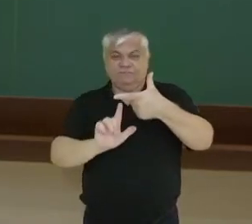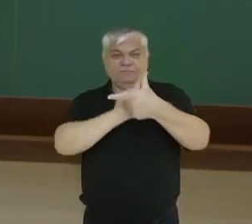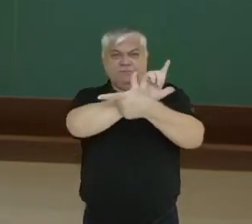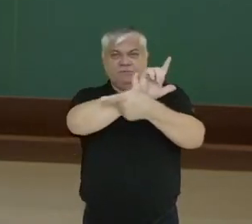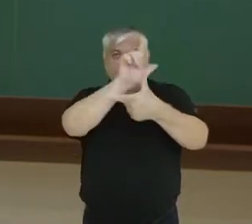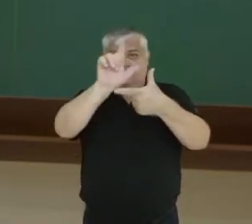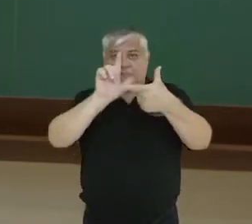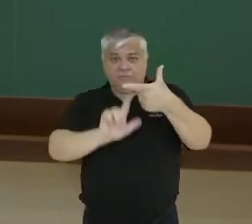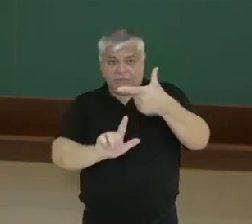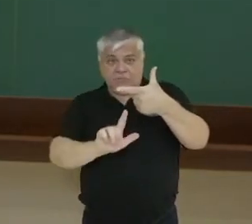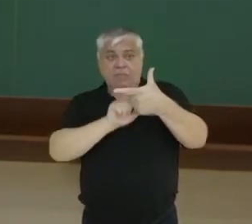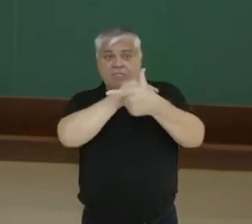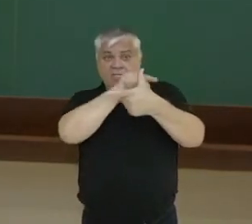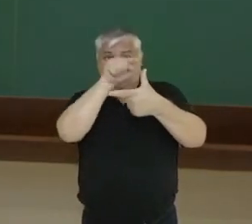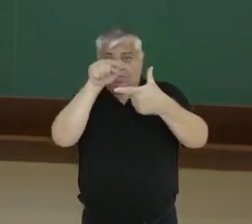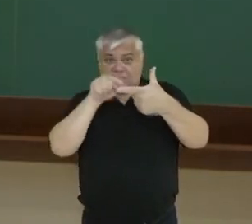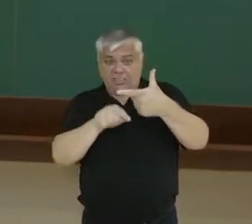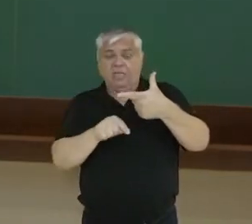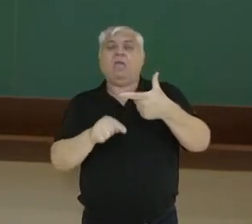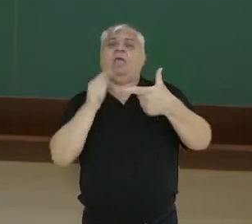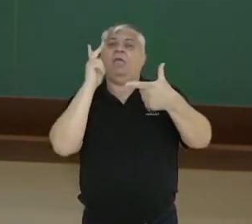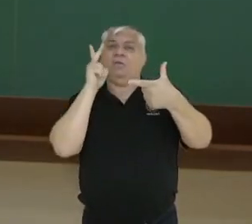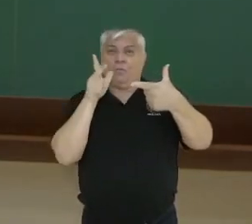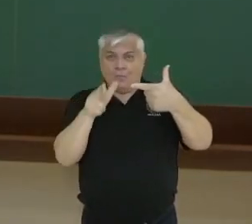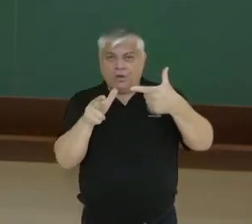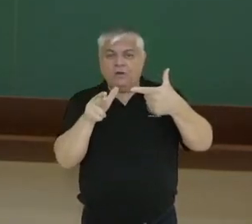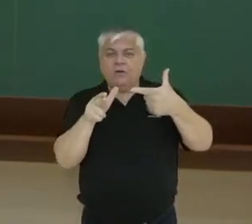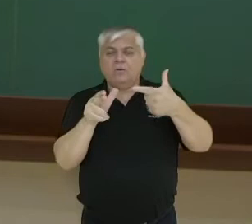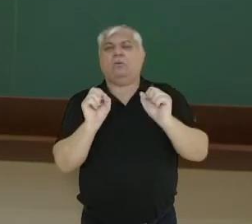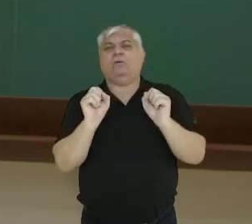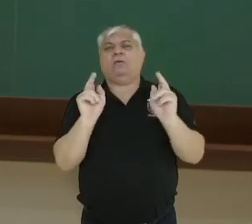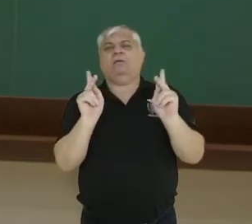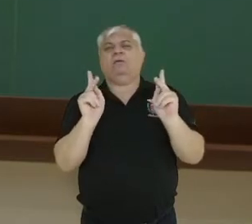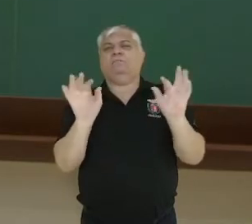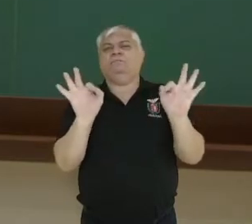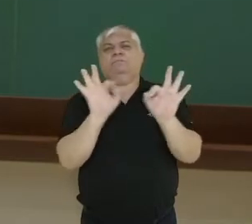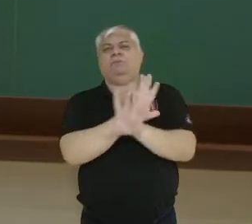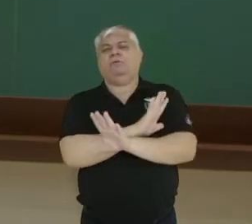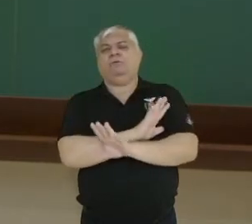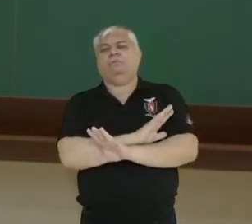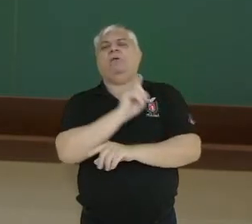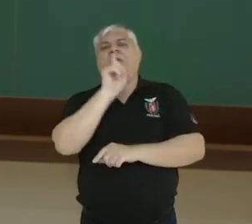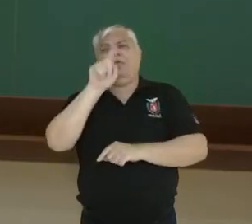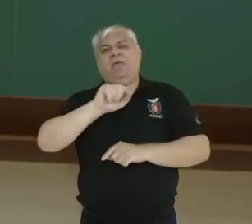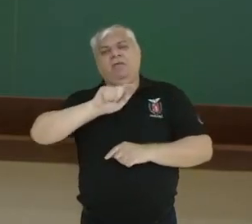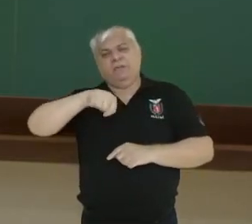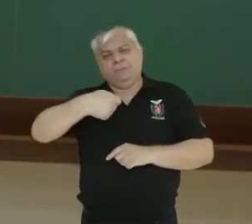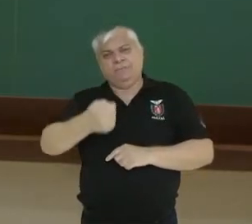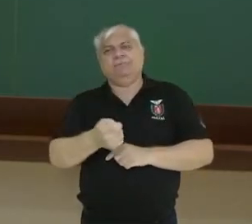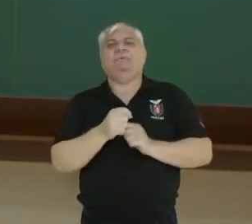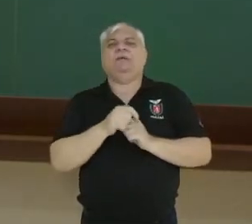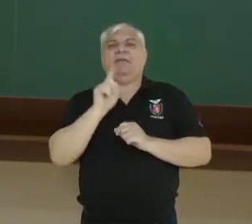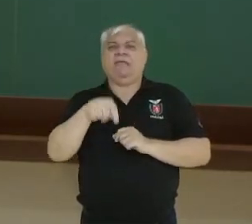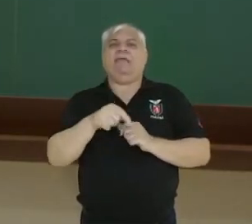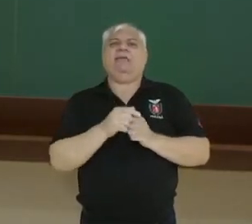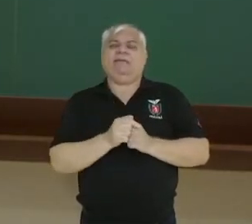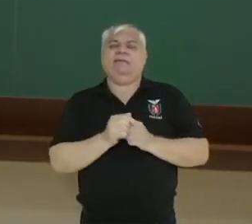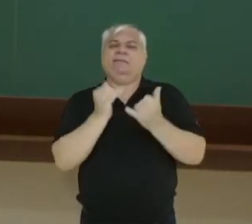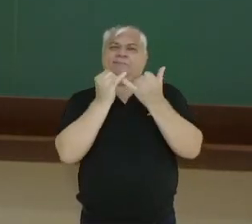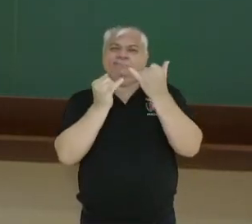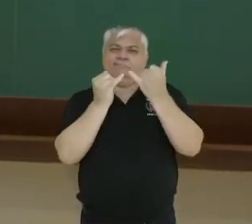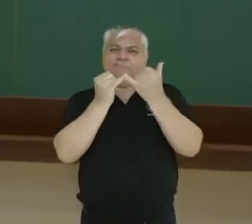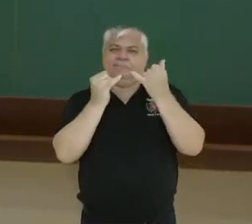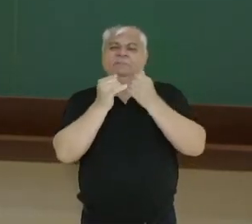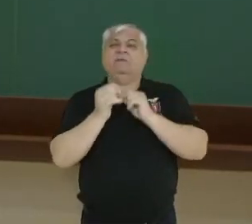lados correspondentes forem proporcionais, fechou. Os triângulos são semelhantes,